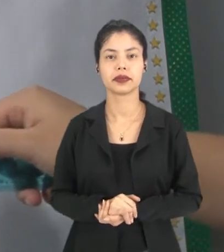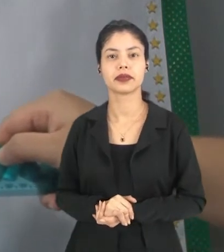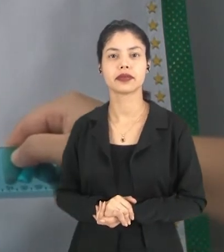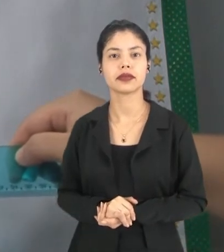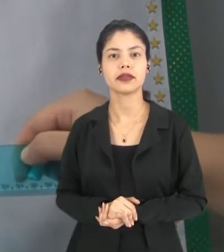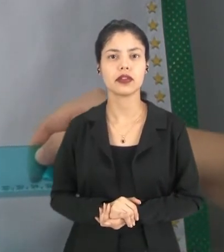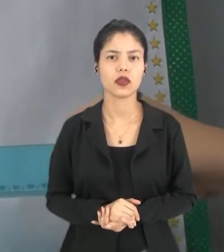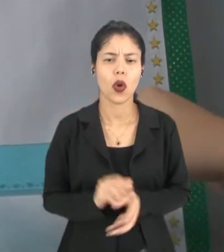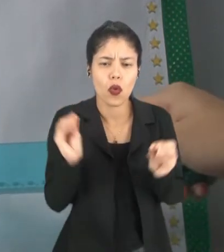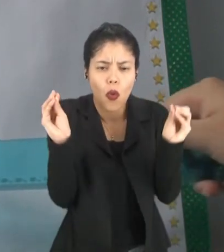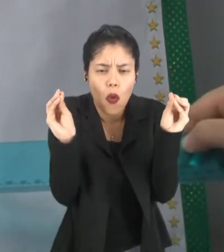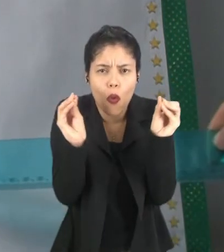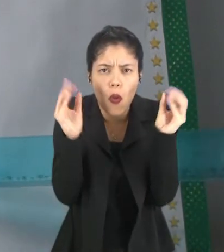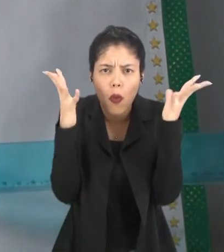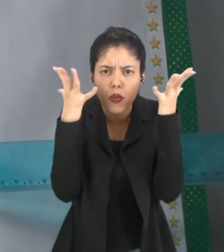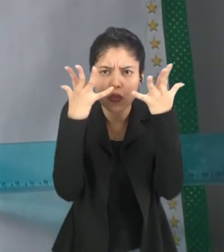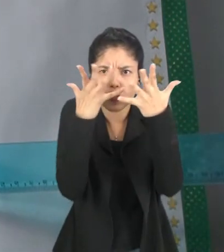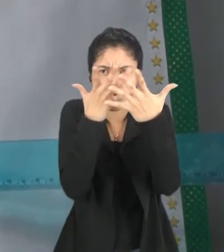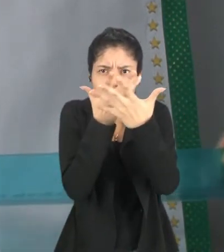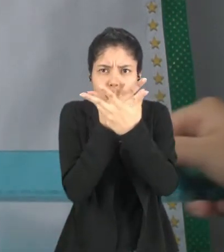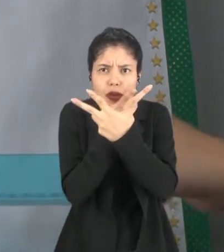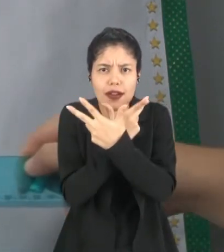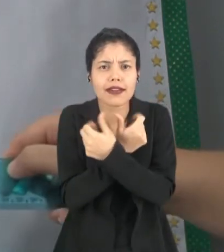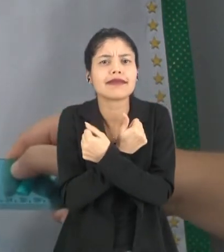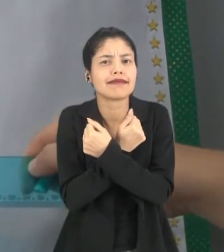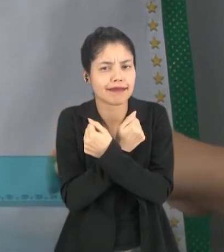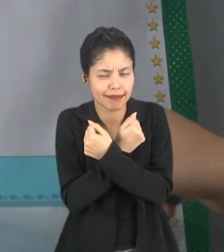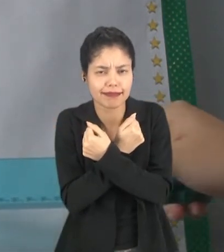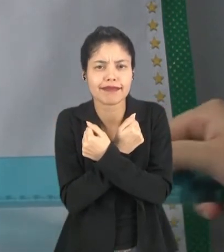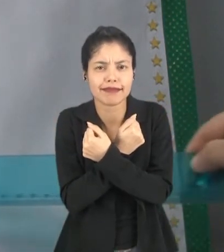São tão... Que palavra é essa?